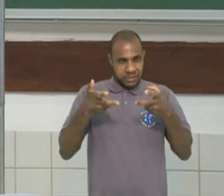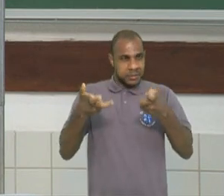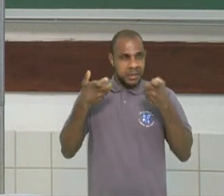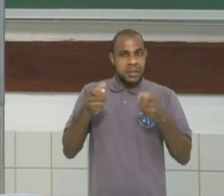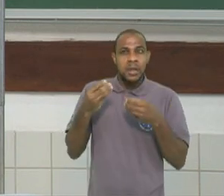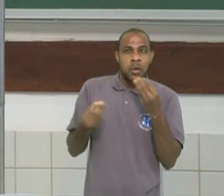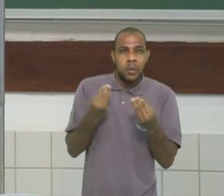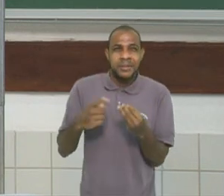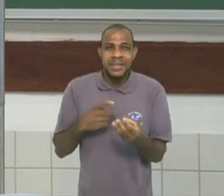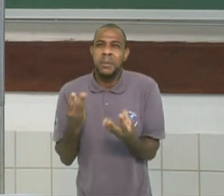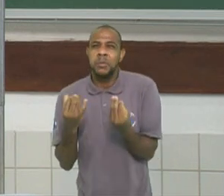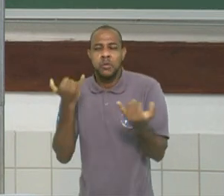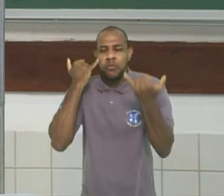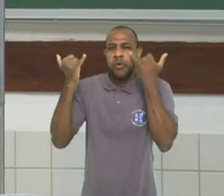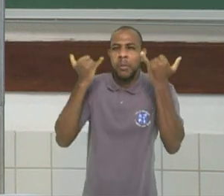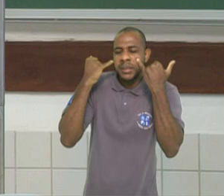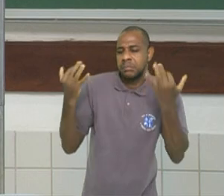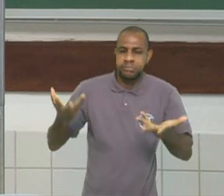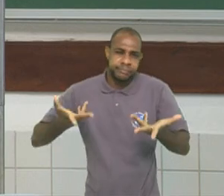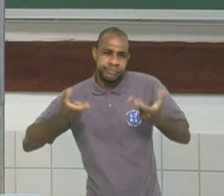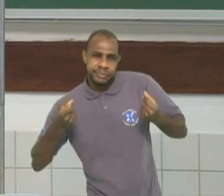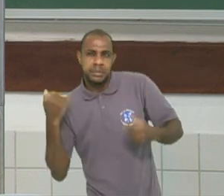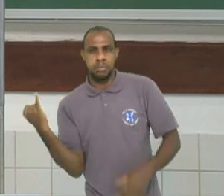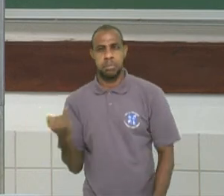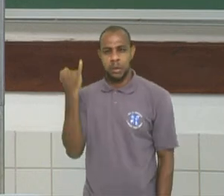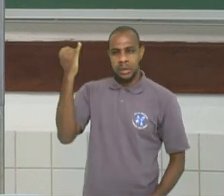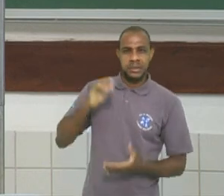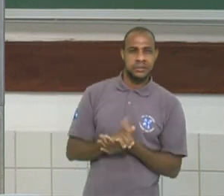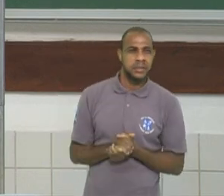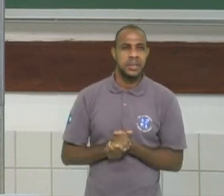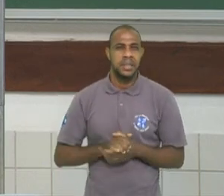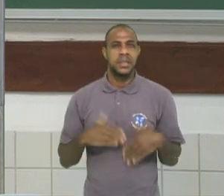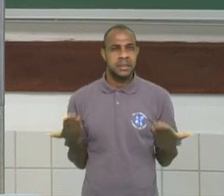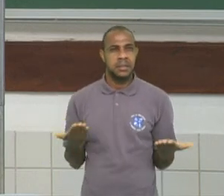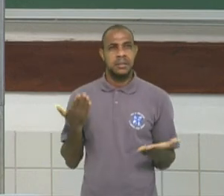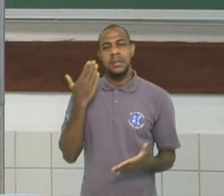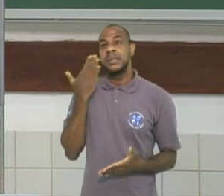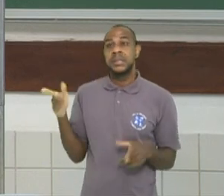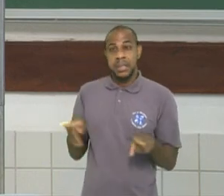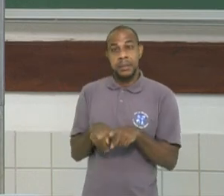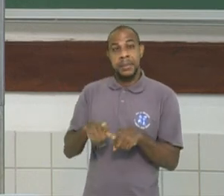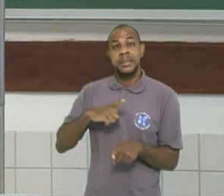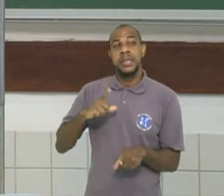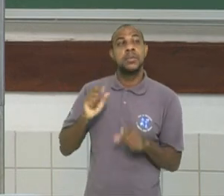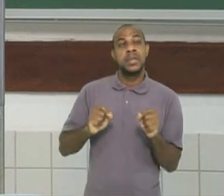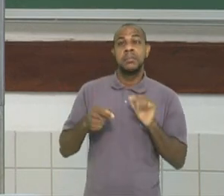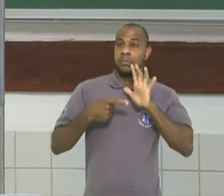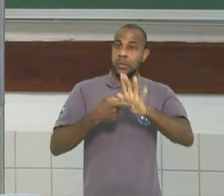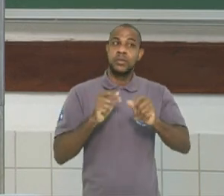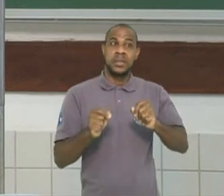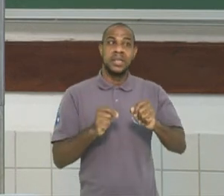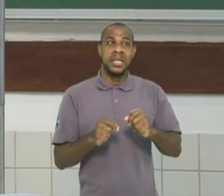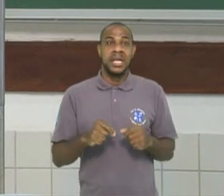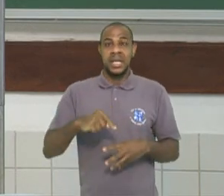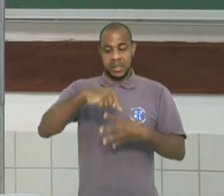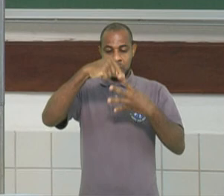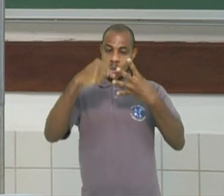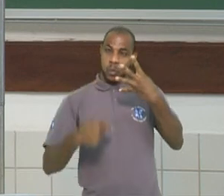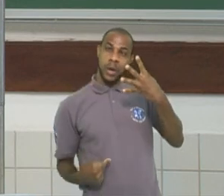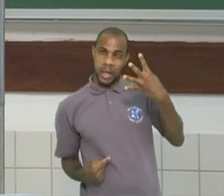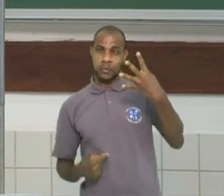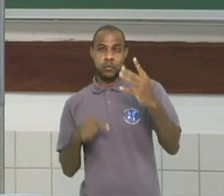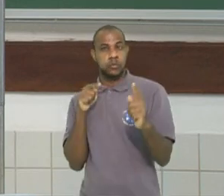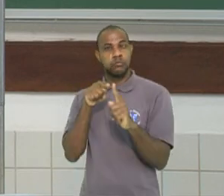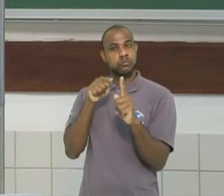atenção vocês viram como tem bastante informação preciosa ali importante né E ali inclusive ele classifica em quatro